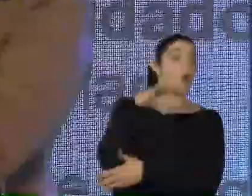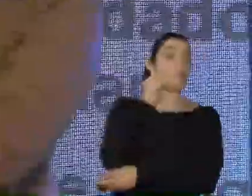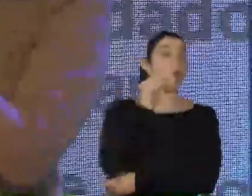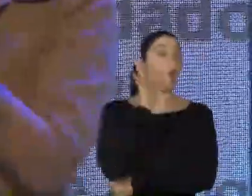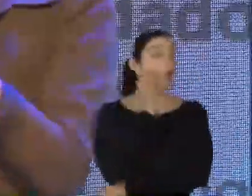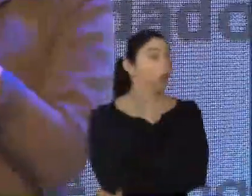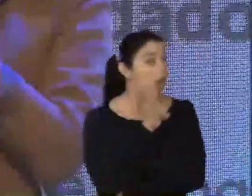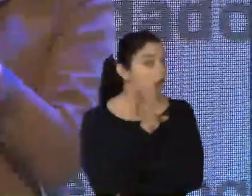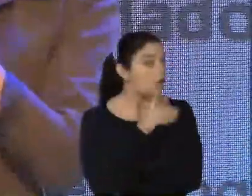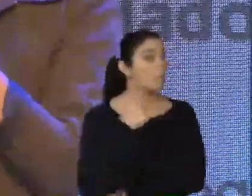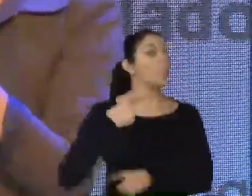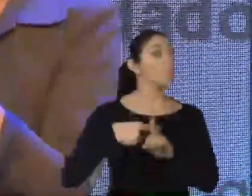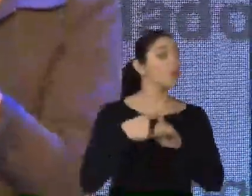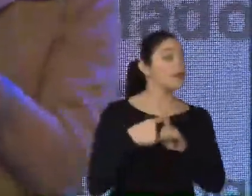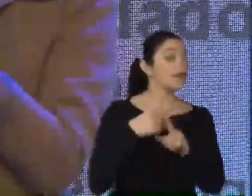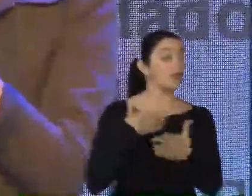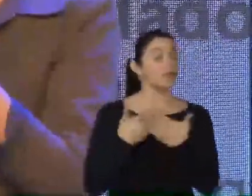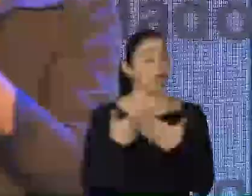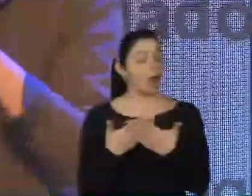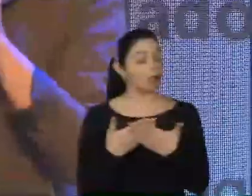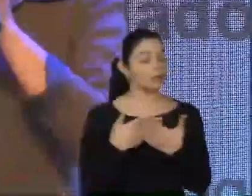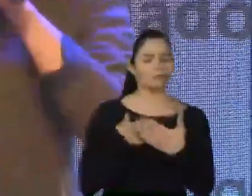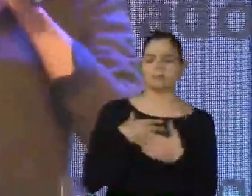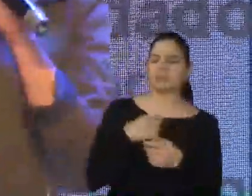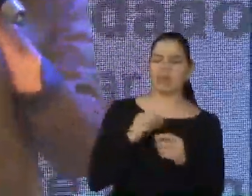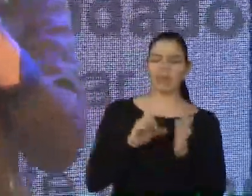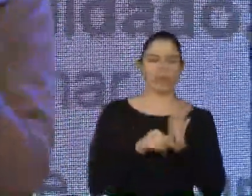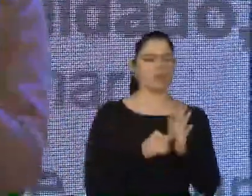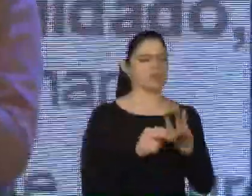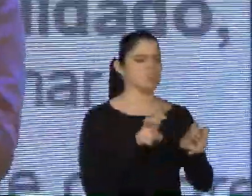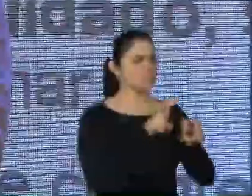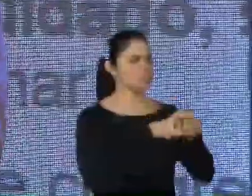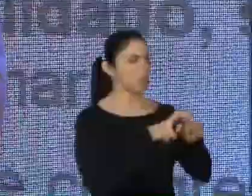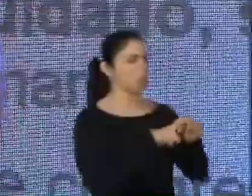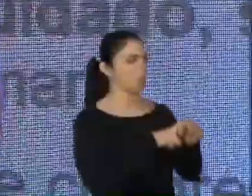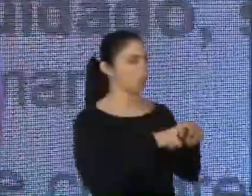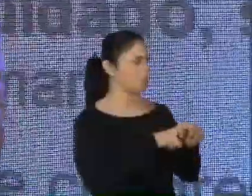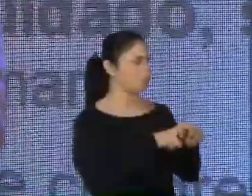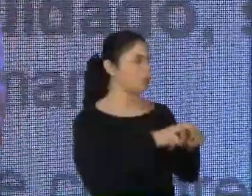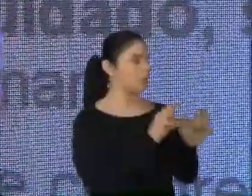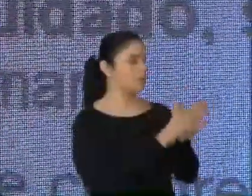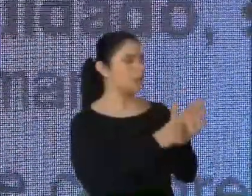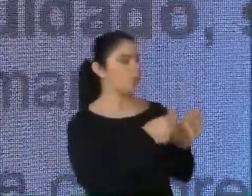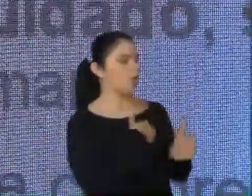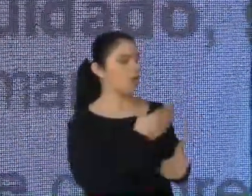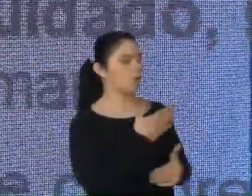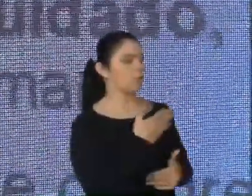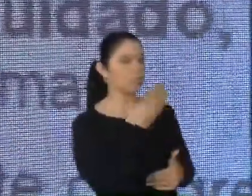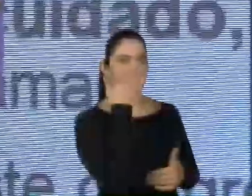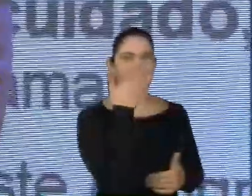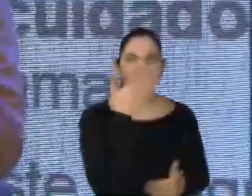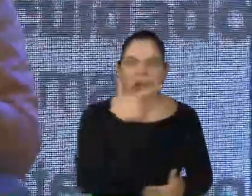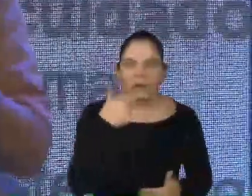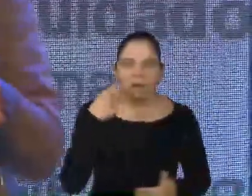porque eu fiz lá minha aula, etc. E depois sentamos lá, quietinha, e de repente aparece o Alex. Eu nunca tinha visto